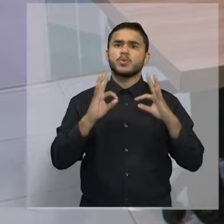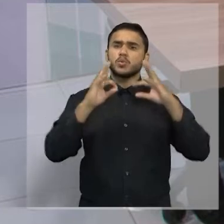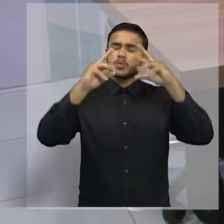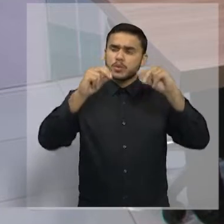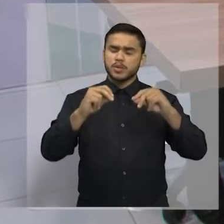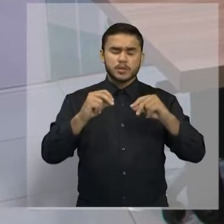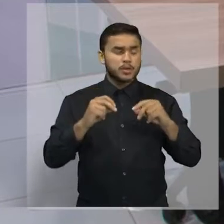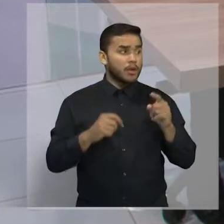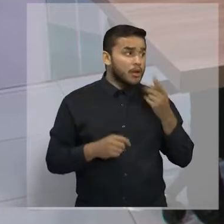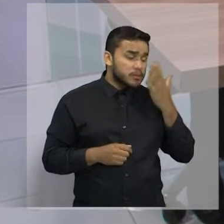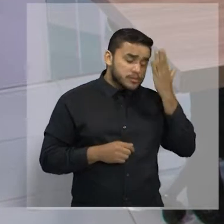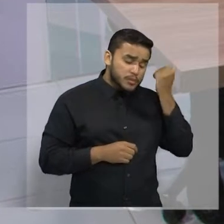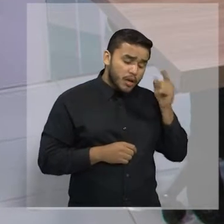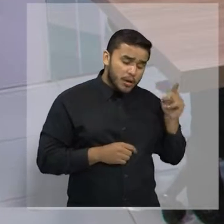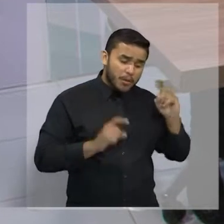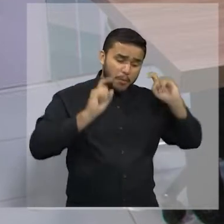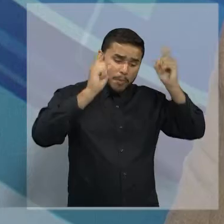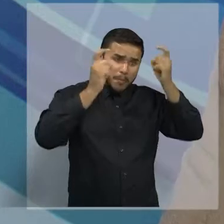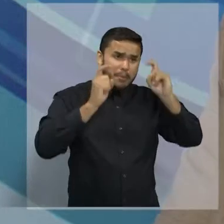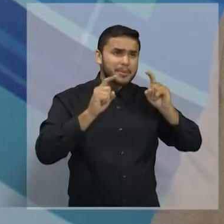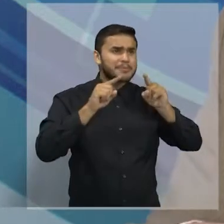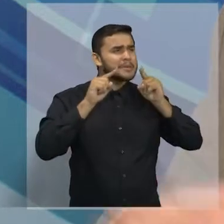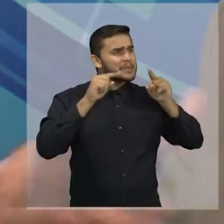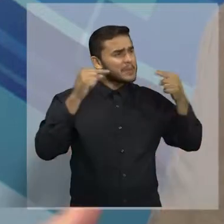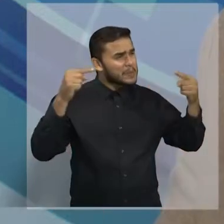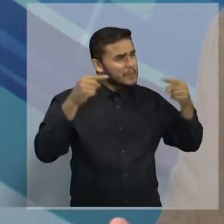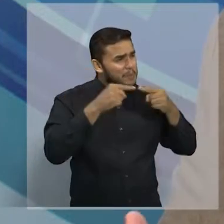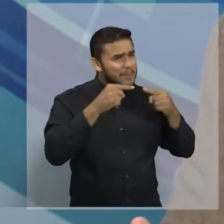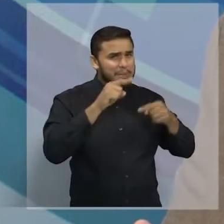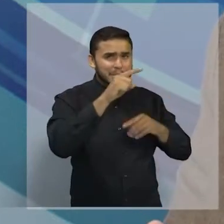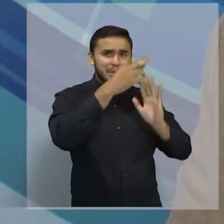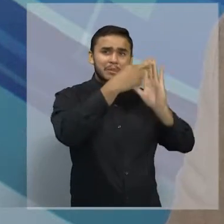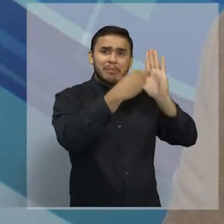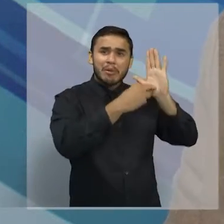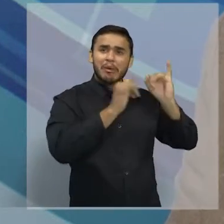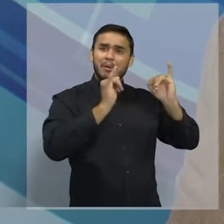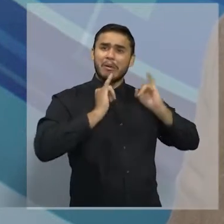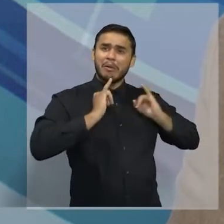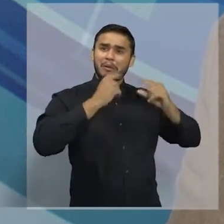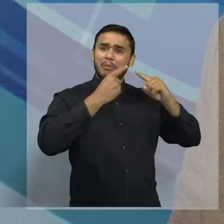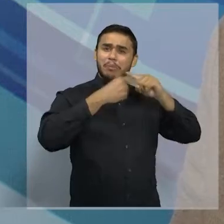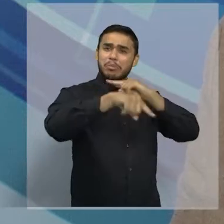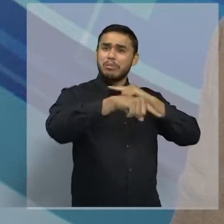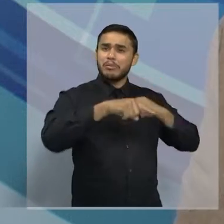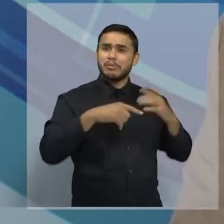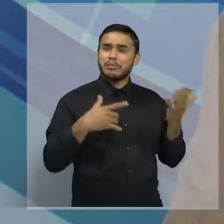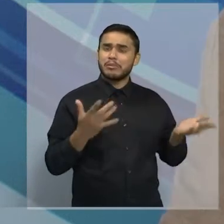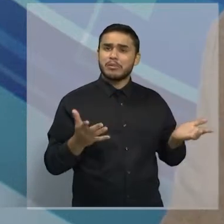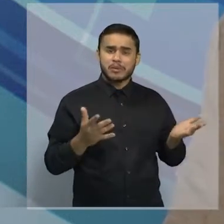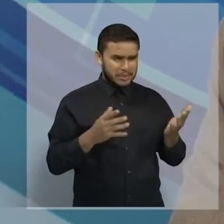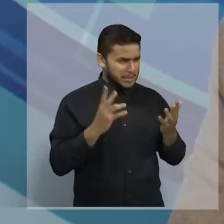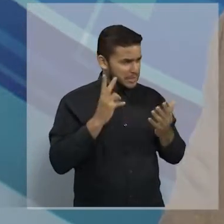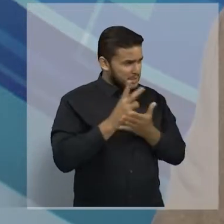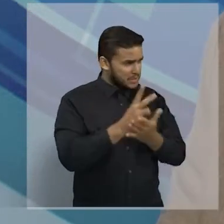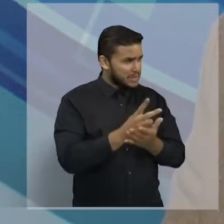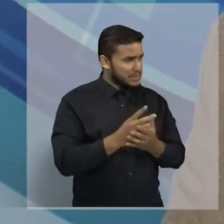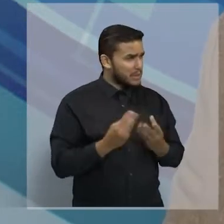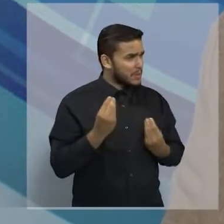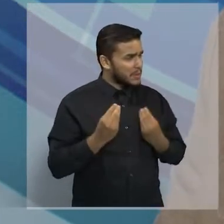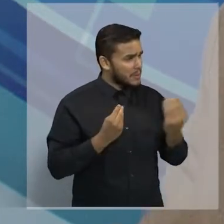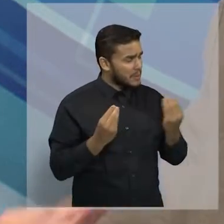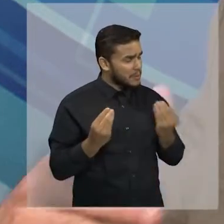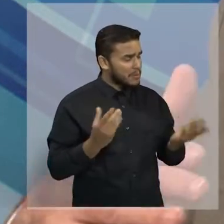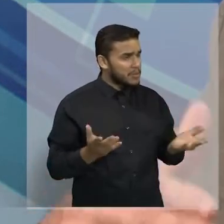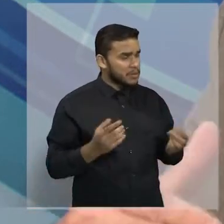desses princípios. Então, se vocês aceitam que esses são os princípios básicos, primeiros de um sistema de